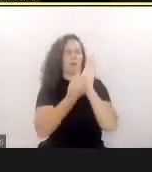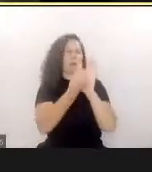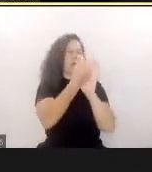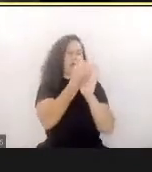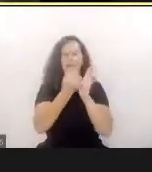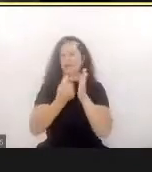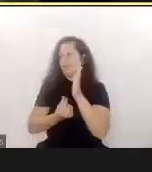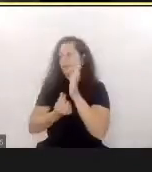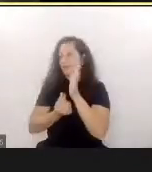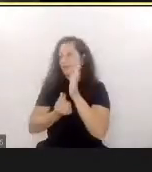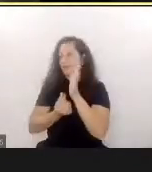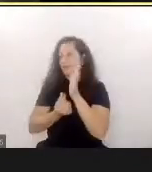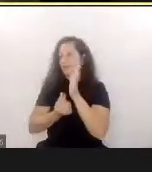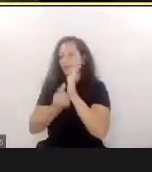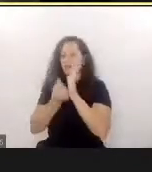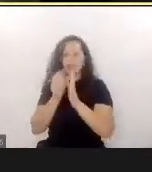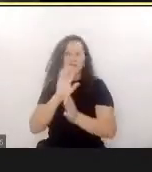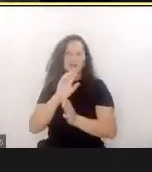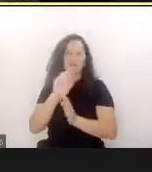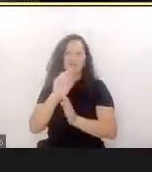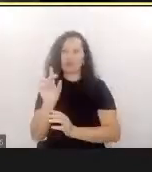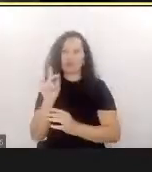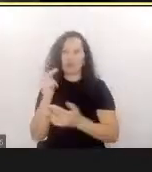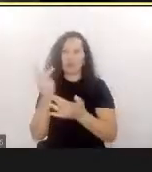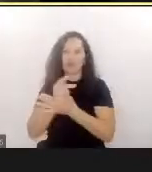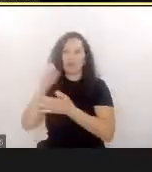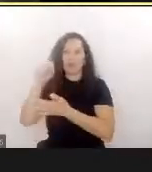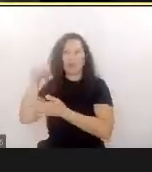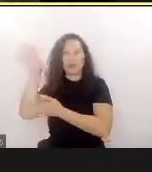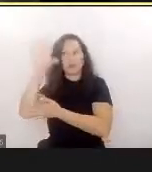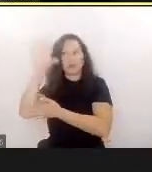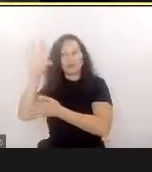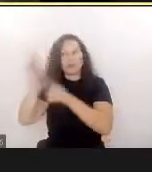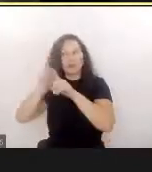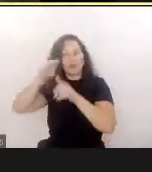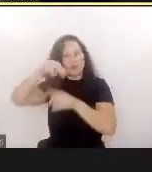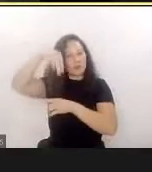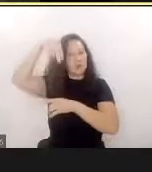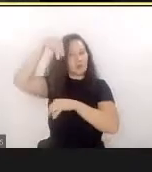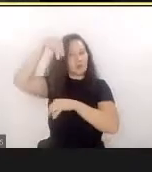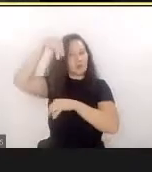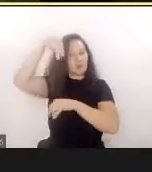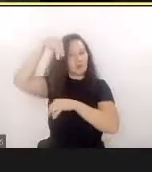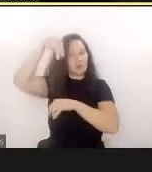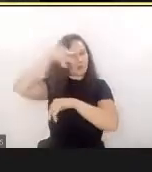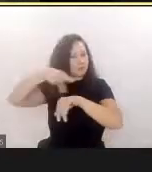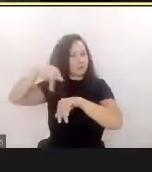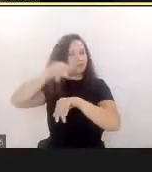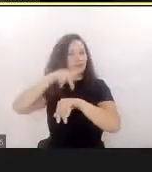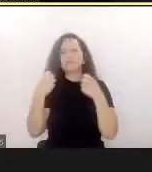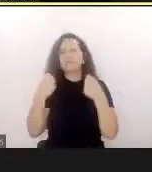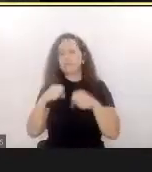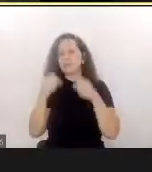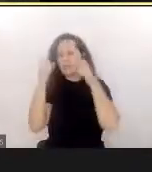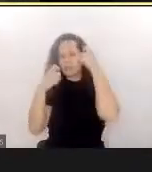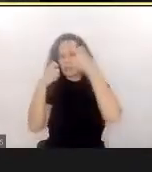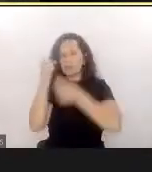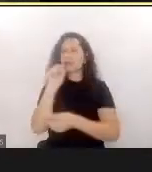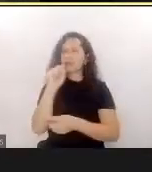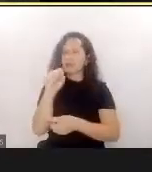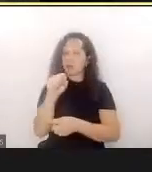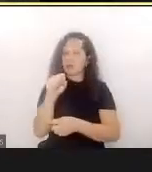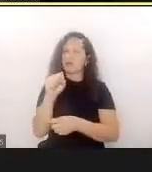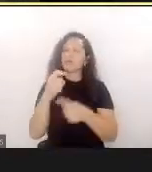pelo que acontece no nordeste, no norte do país, a gente já deveria estar preocupado, porque a gente já está